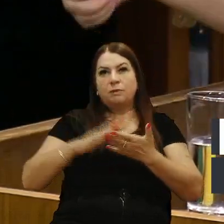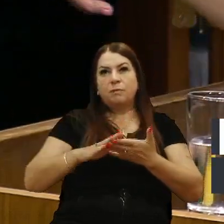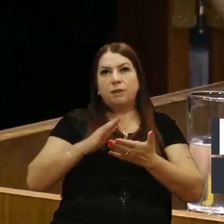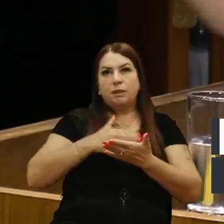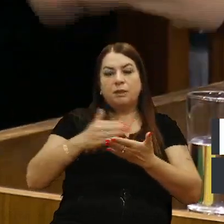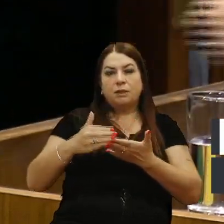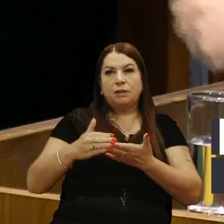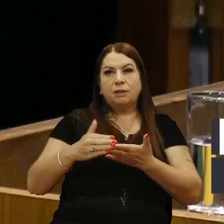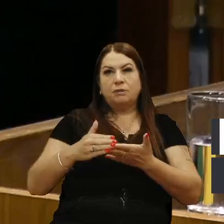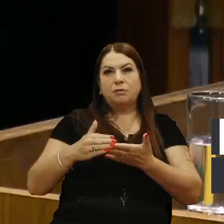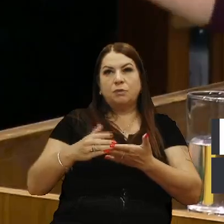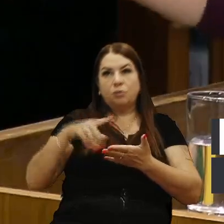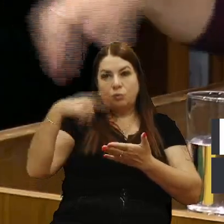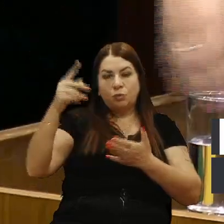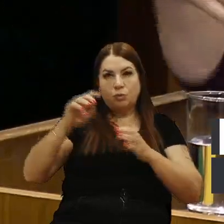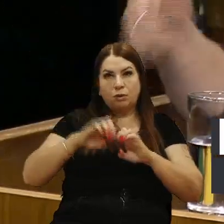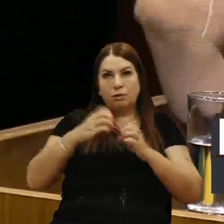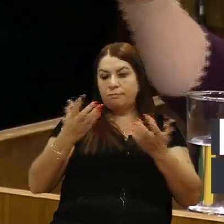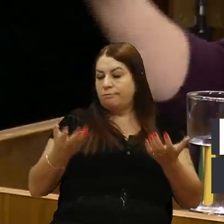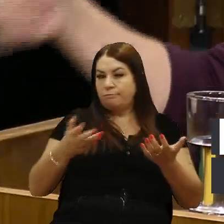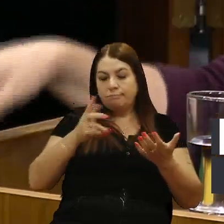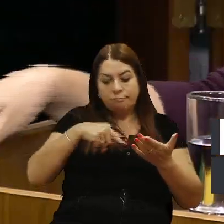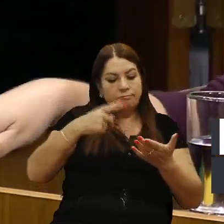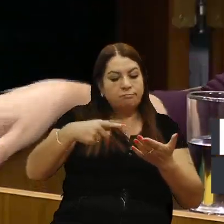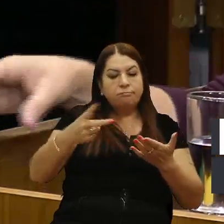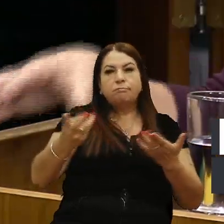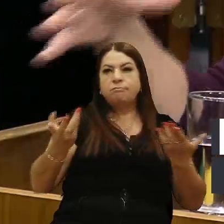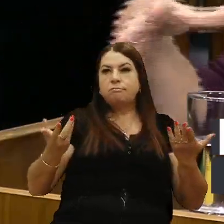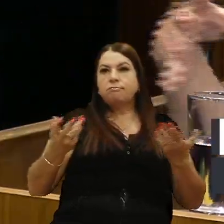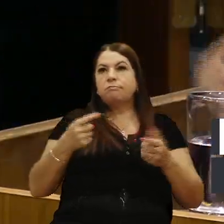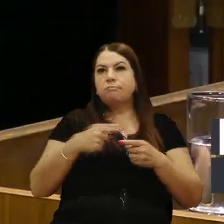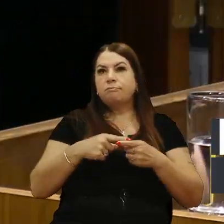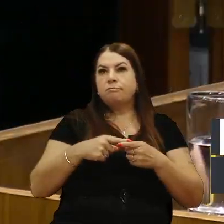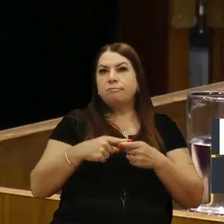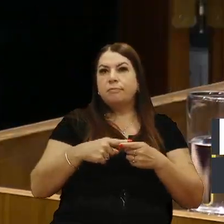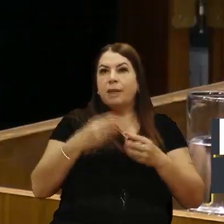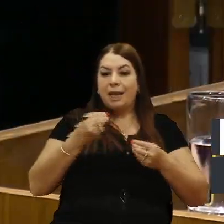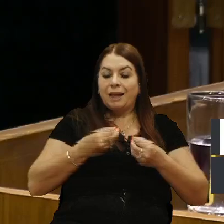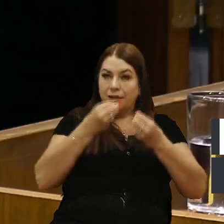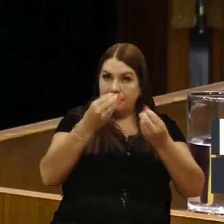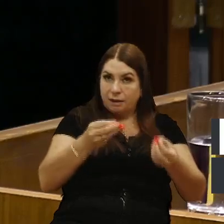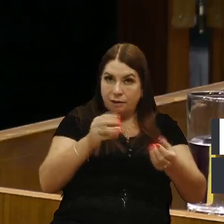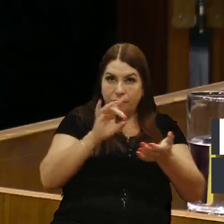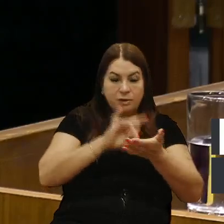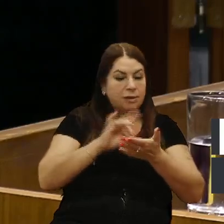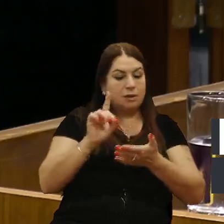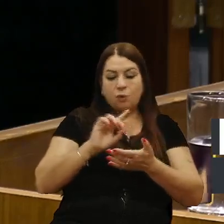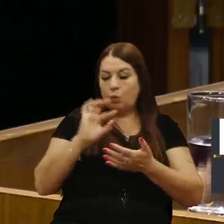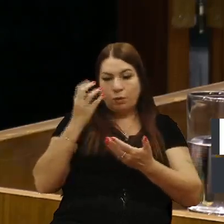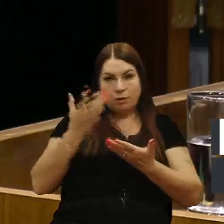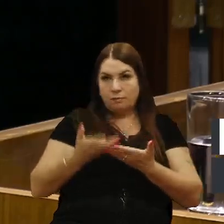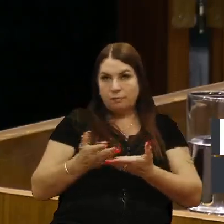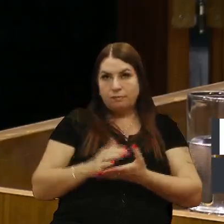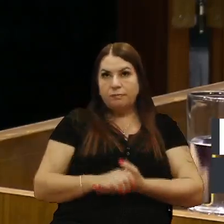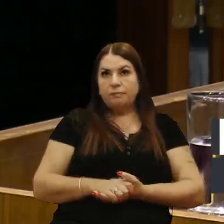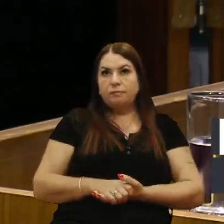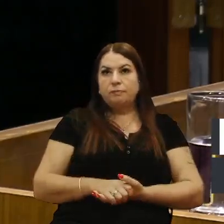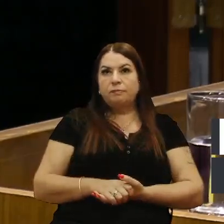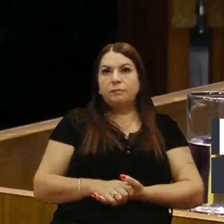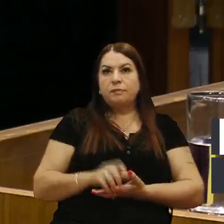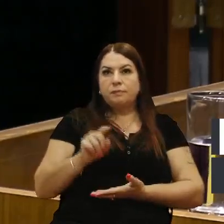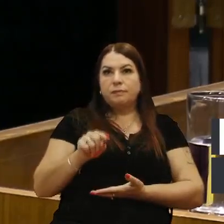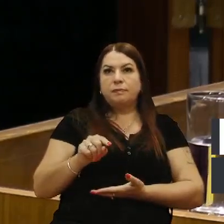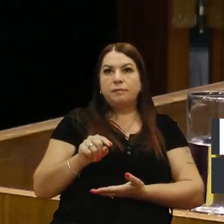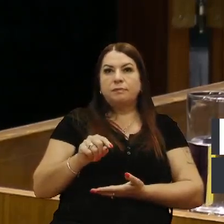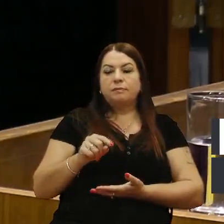vai começar e um outro evento, e assim por diante. Porém, a entrega, ela não acontece. E é isso